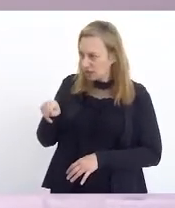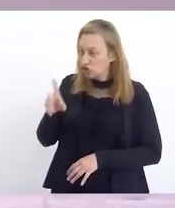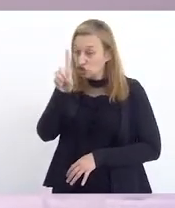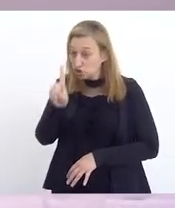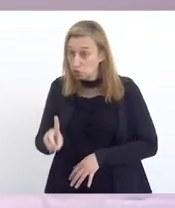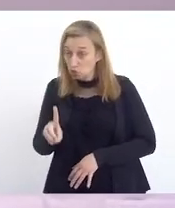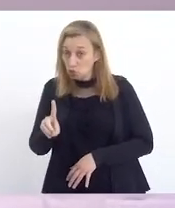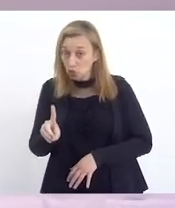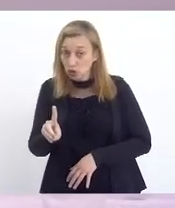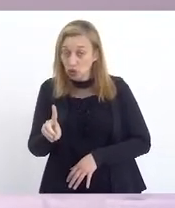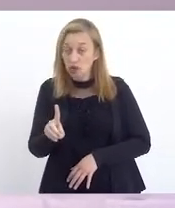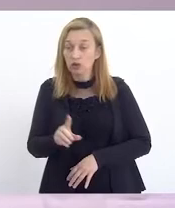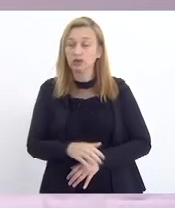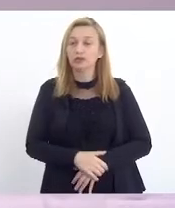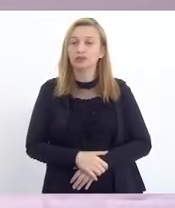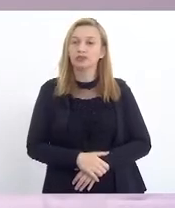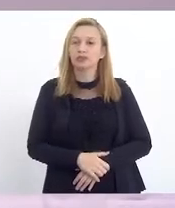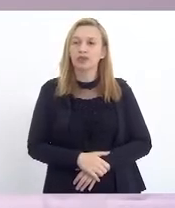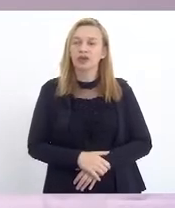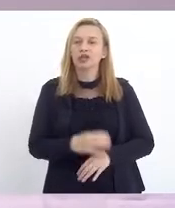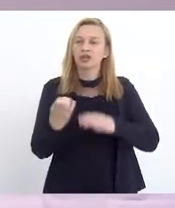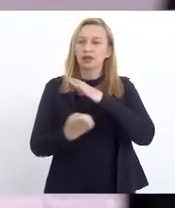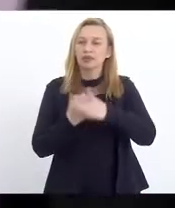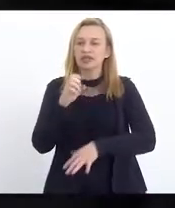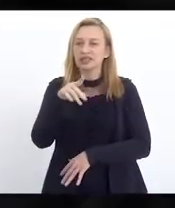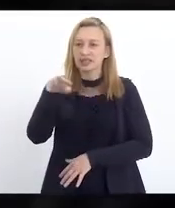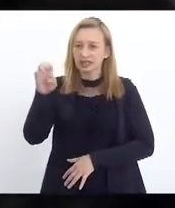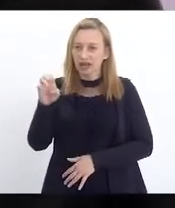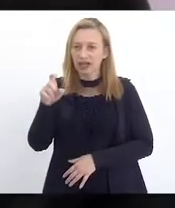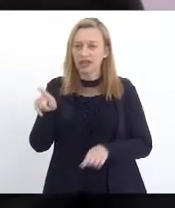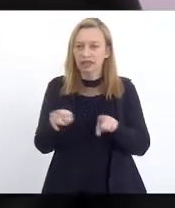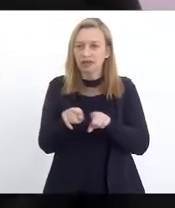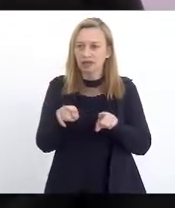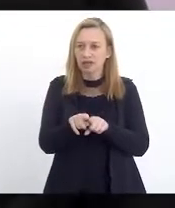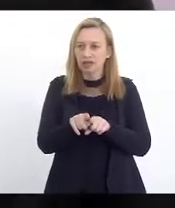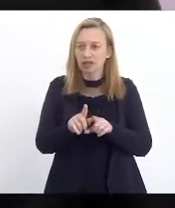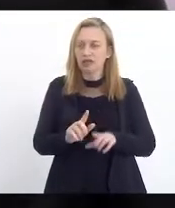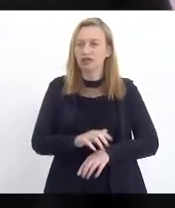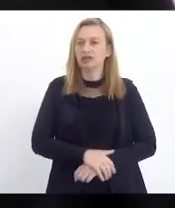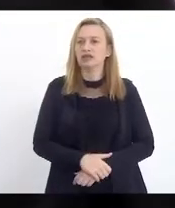de, da SEDAI também, na área de operação.